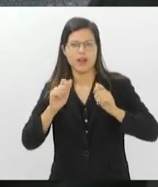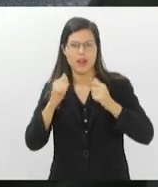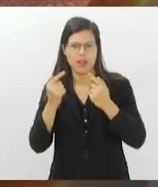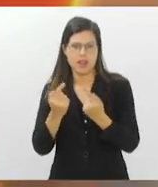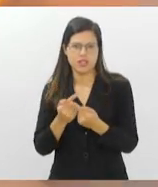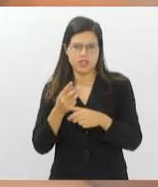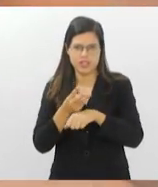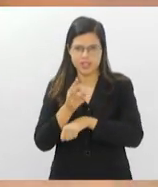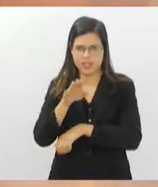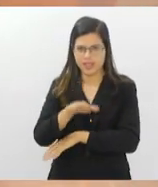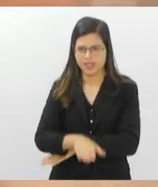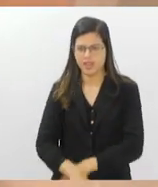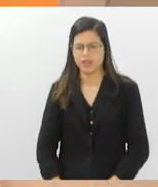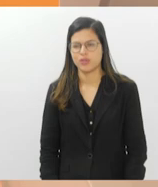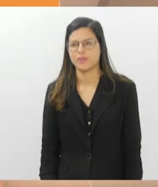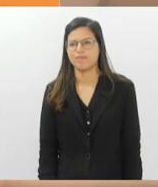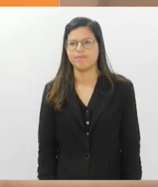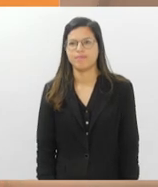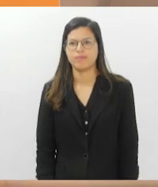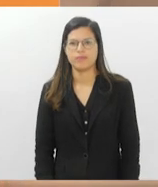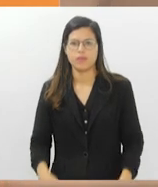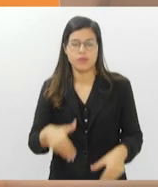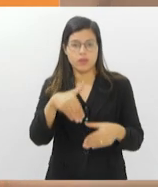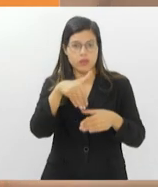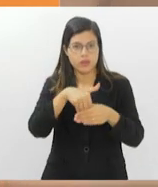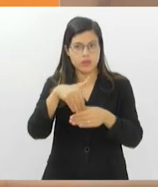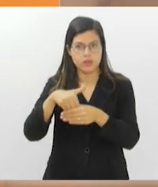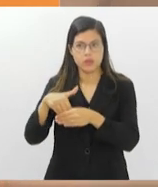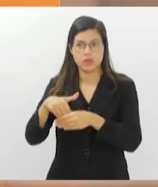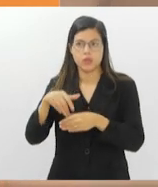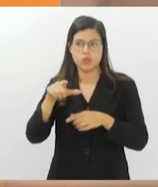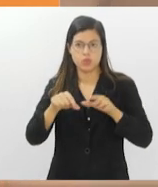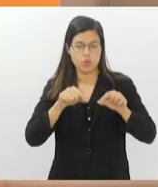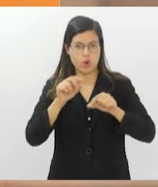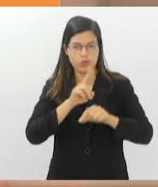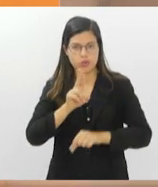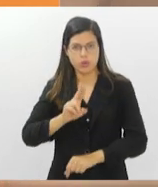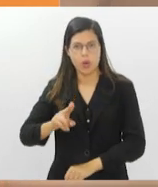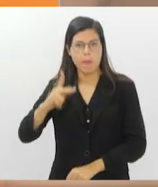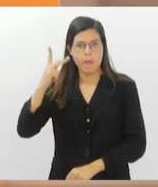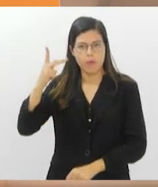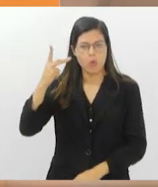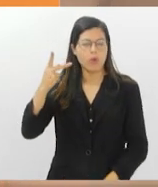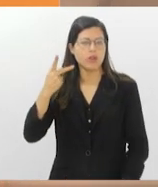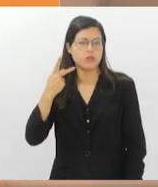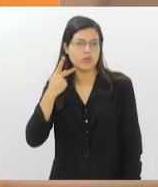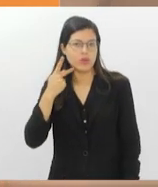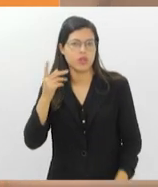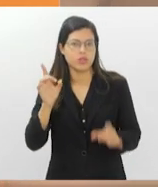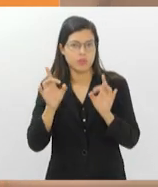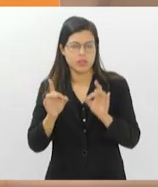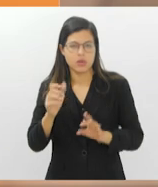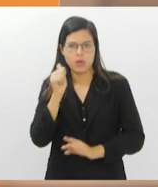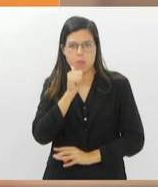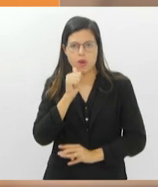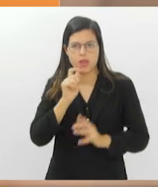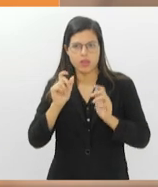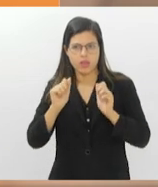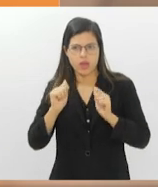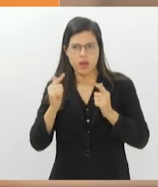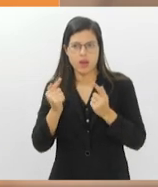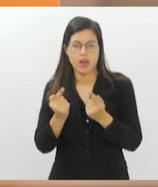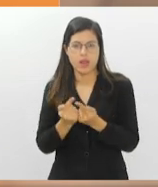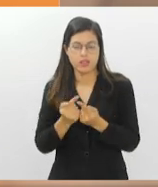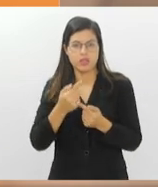15h. Em votação, a escolha de nomes para a Procuradoria Especial da Mulher da Alerj. Em